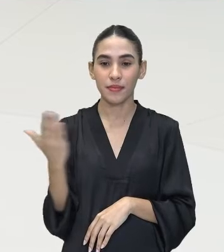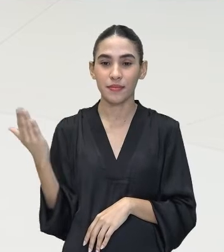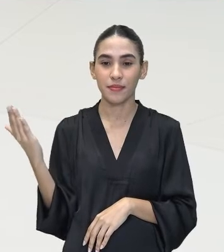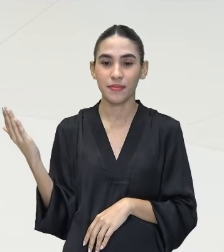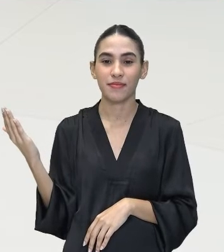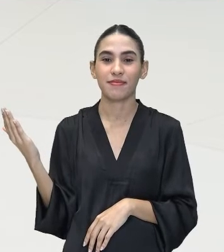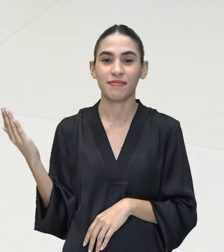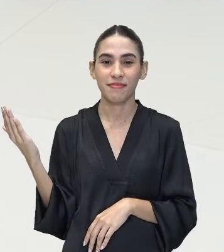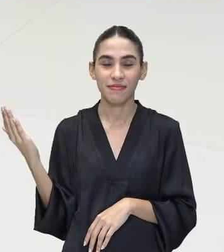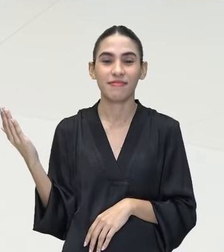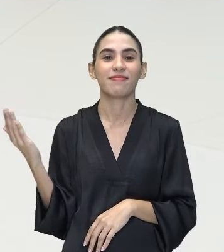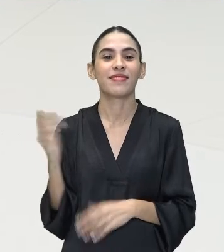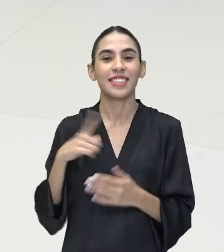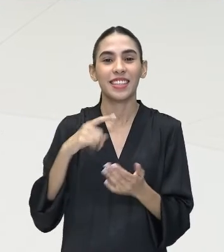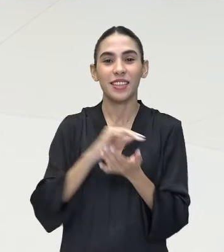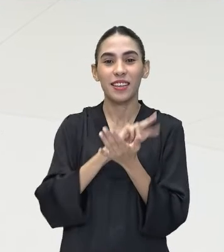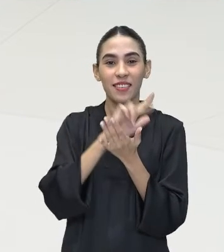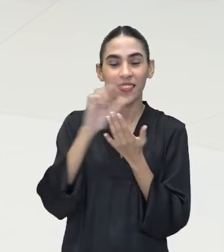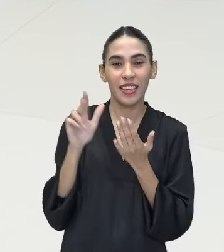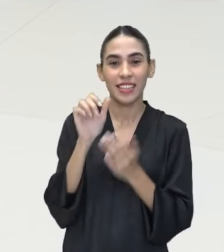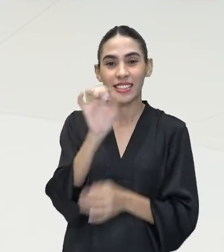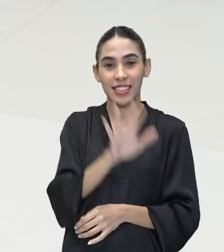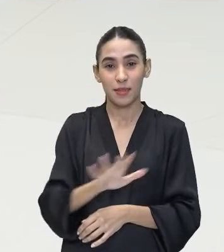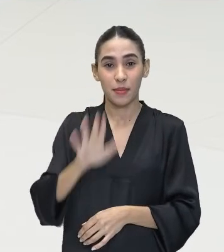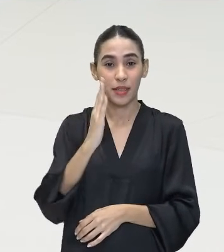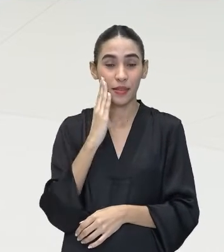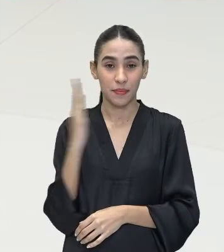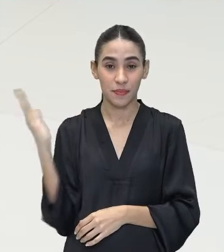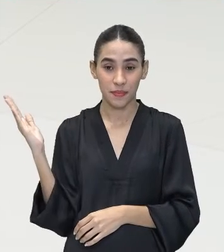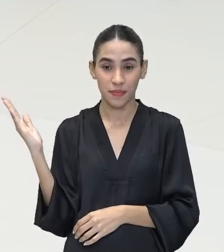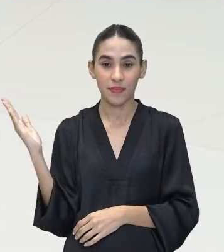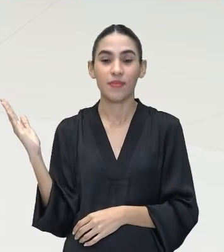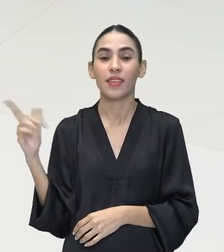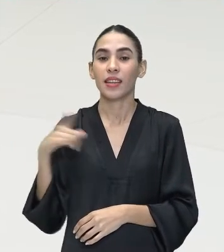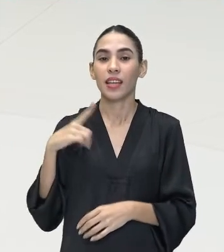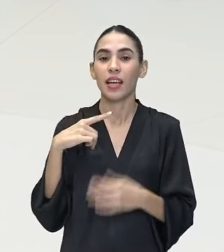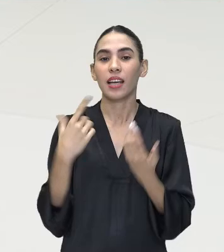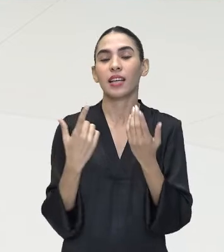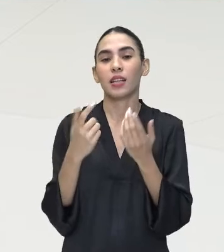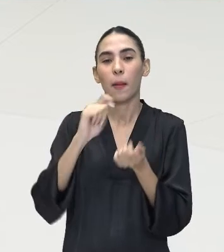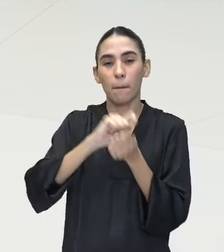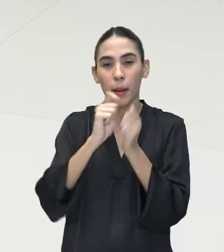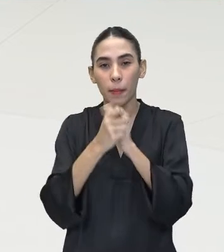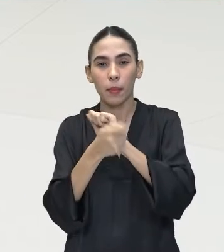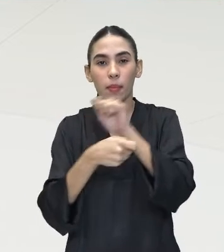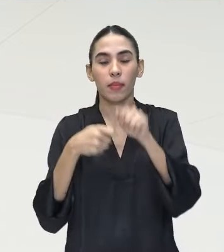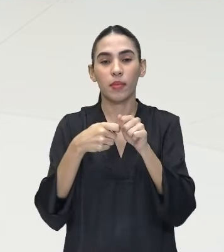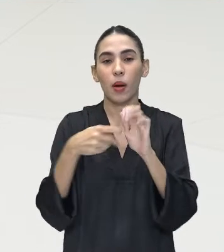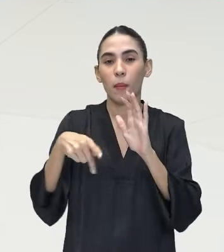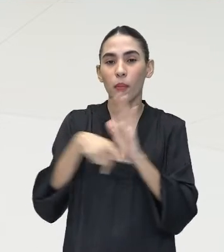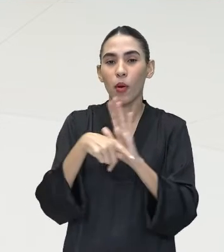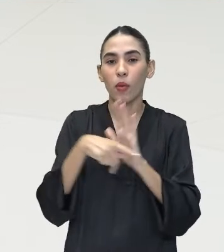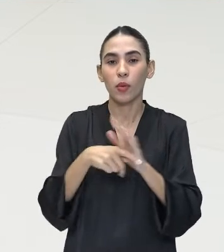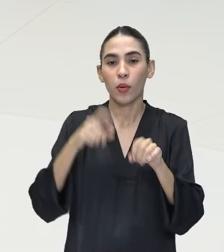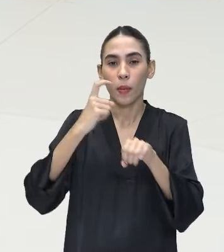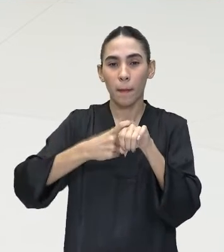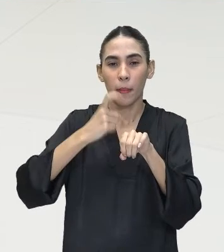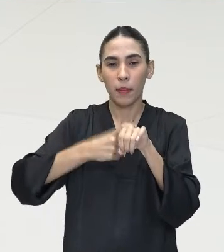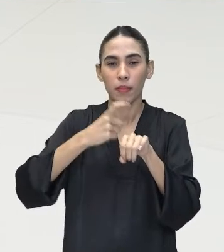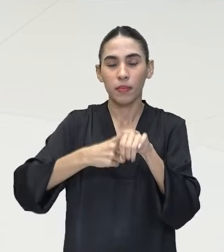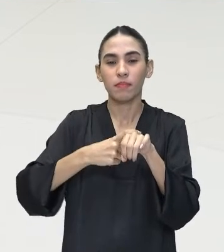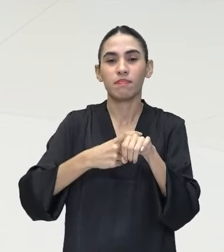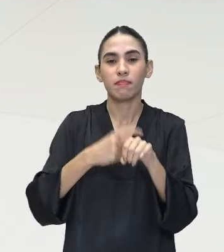trazer várias imagens. Aqui nós temos uma escultura lá do Paleolítico, do tempo